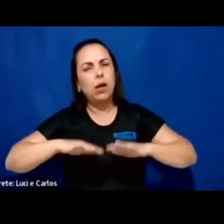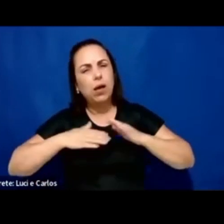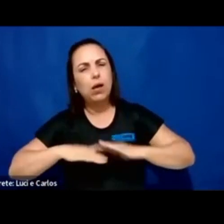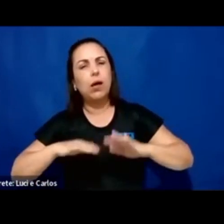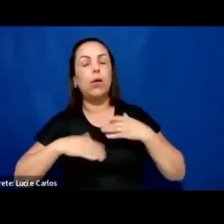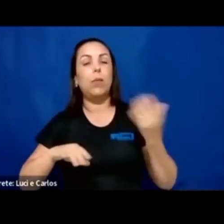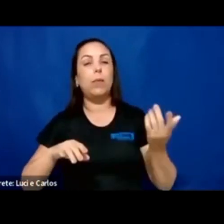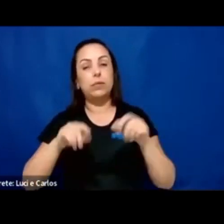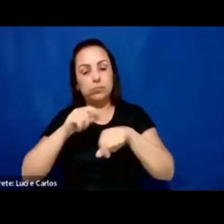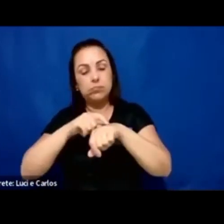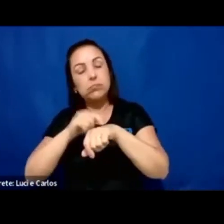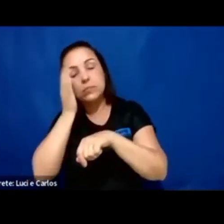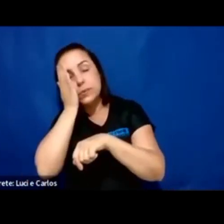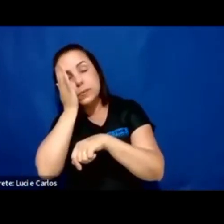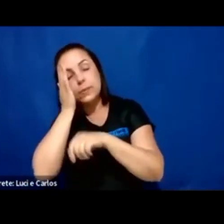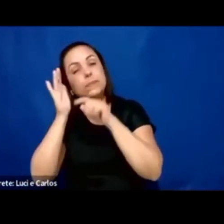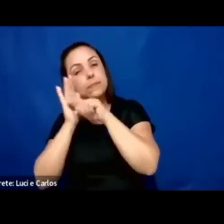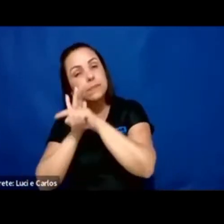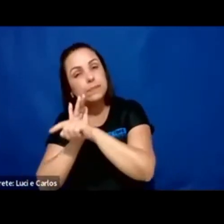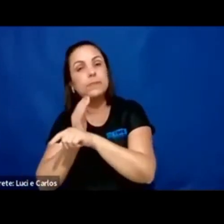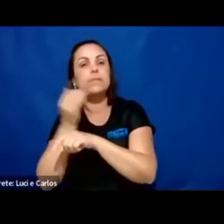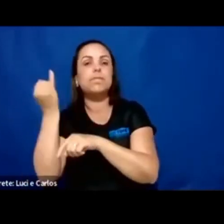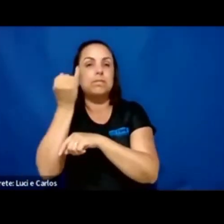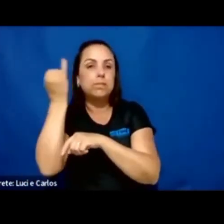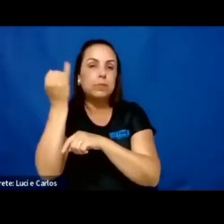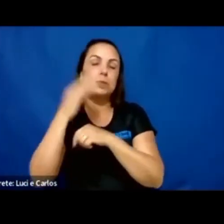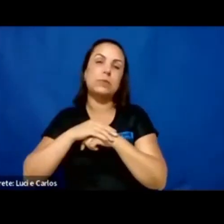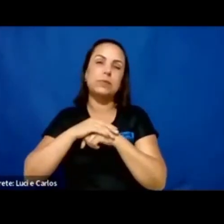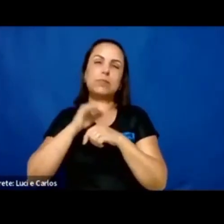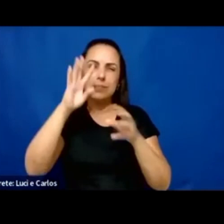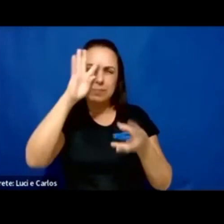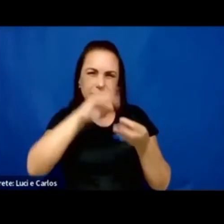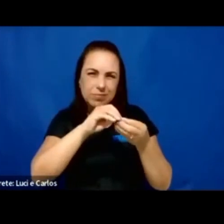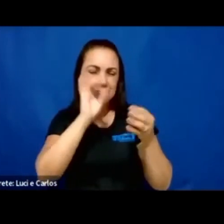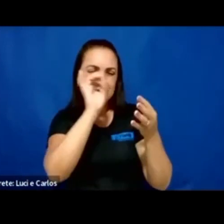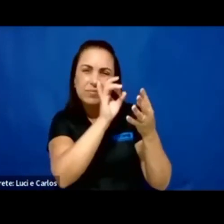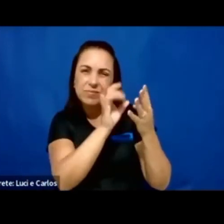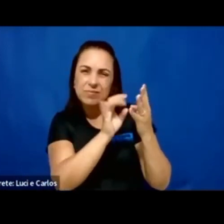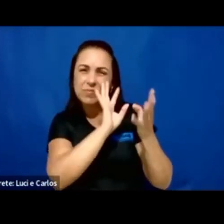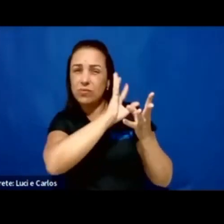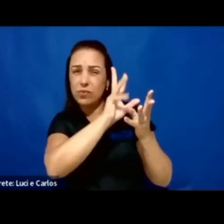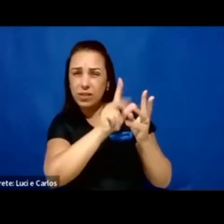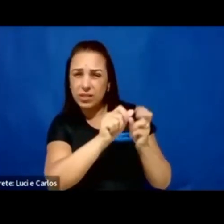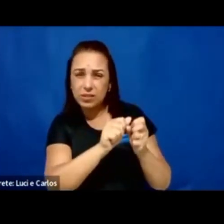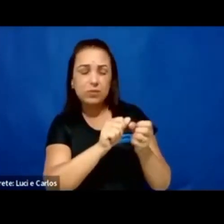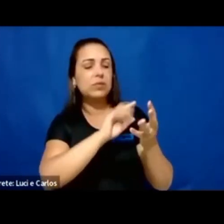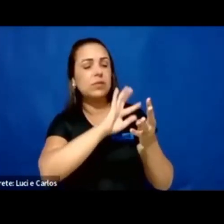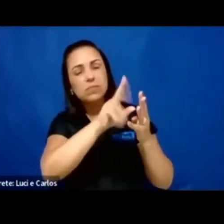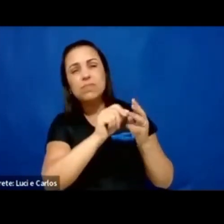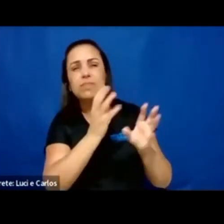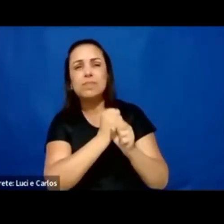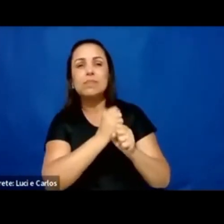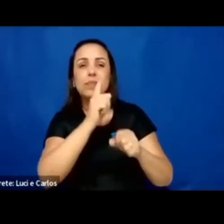dormir melhor. Você imagina um tanto de coisa que eu estou falando aqui para você prevenir. Depois que o câncer está instalado,